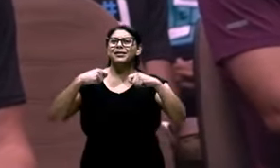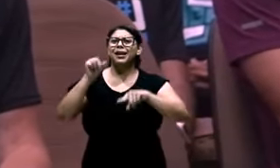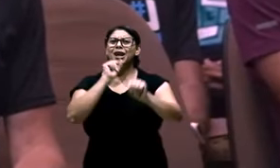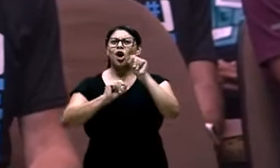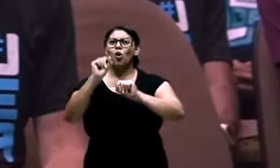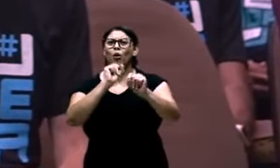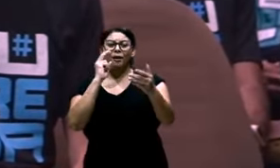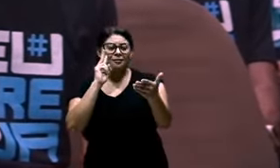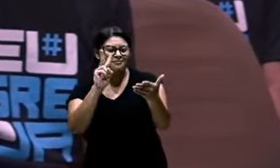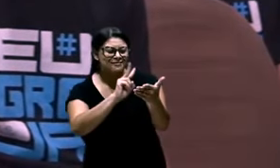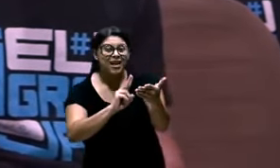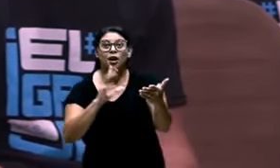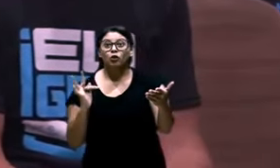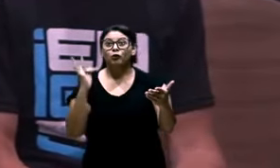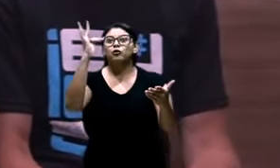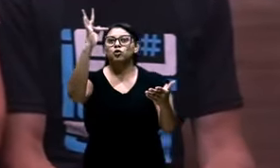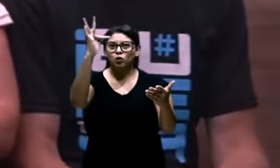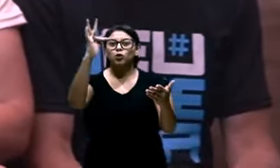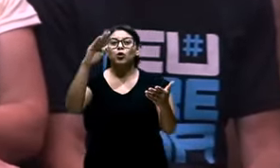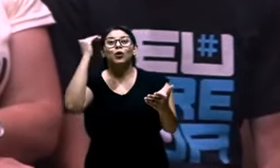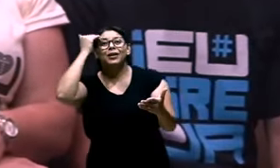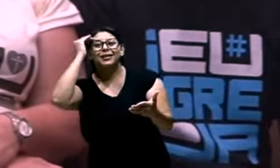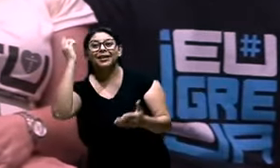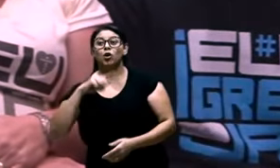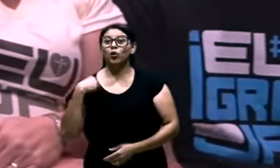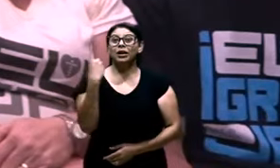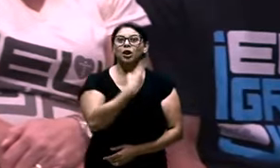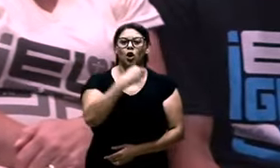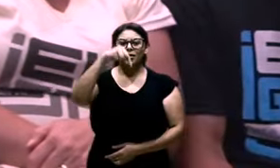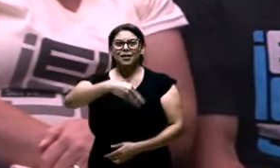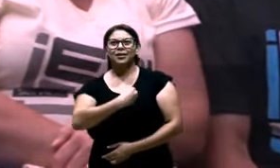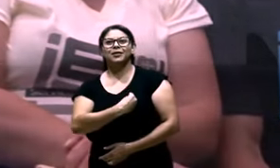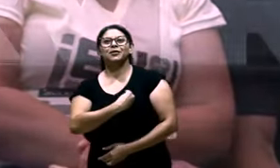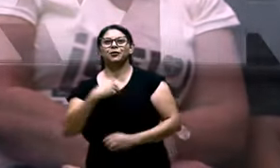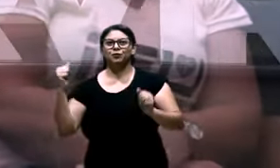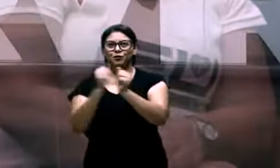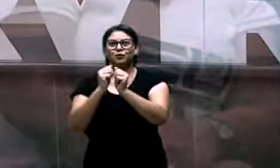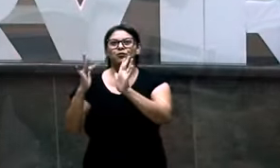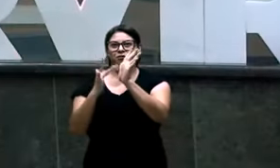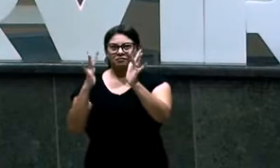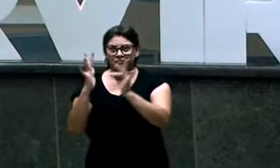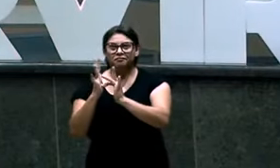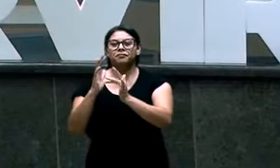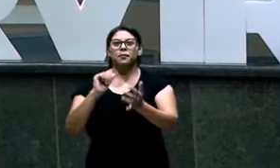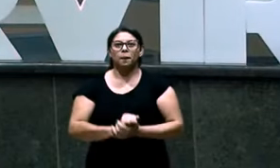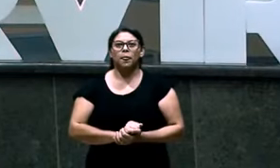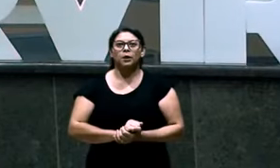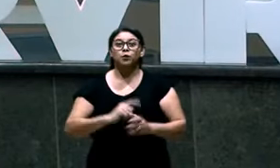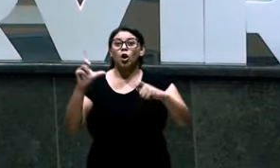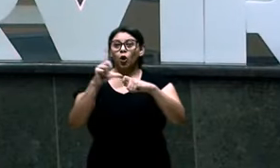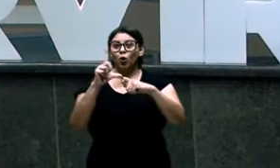nos reunimos aqui no nome de Jesus. O que Lucas iria fazer? Ele iria dizer que no dia 7 de abril, em um domingo,